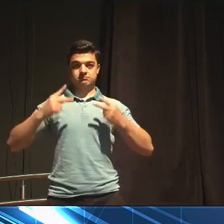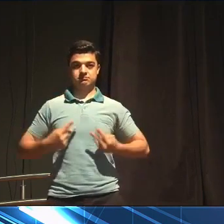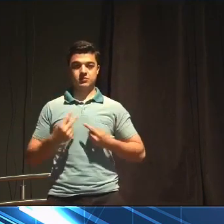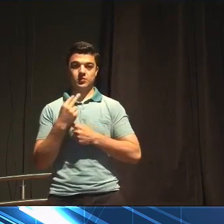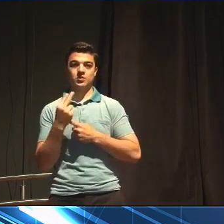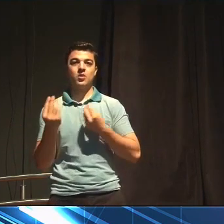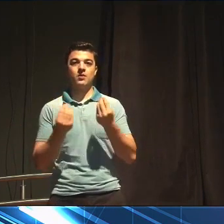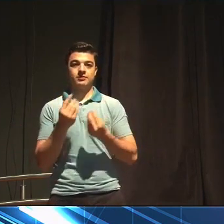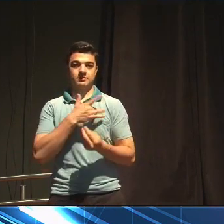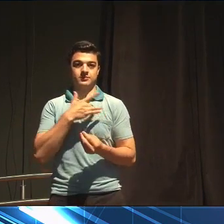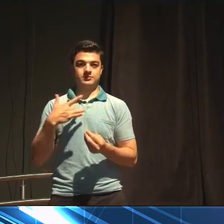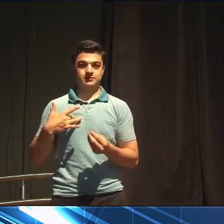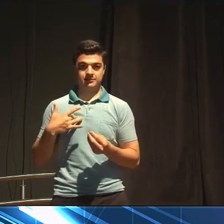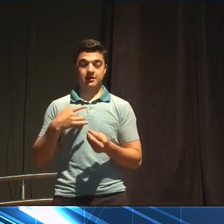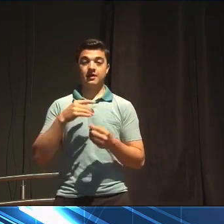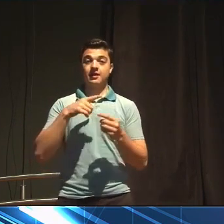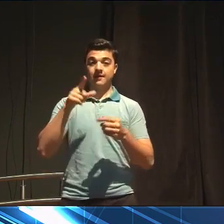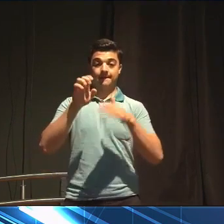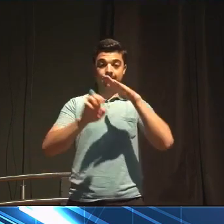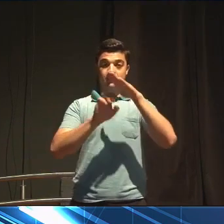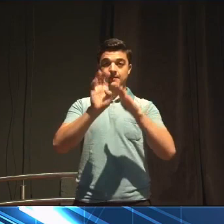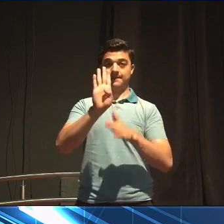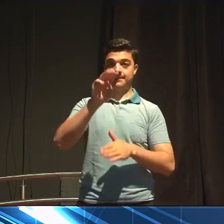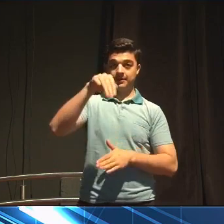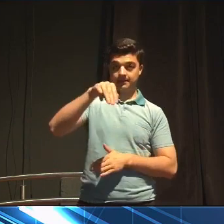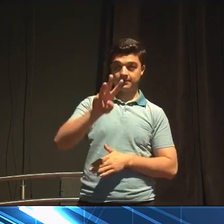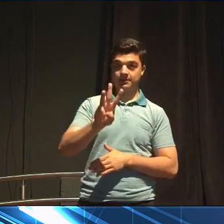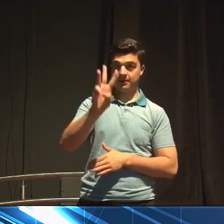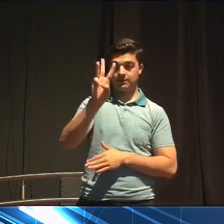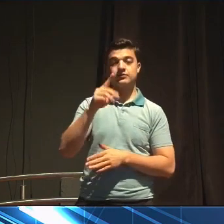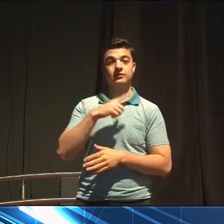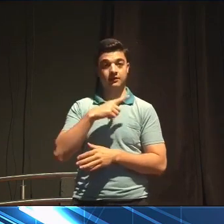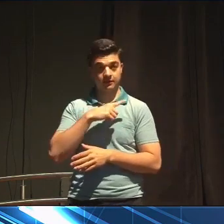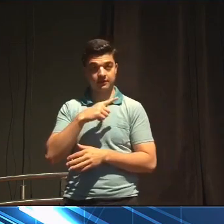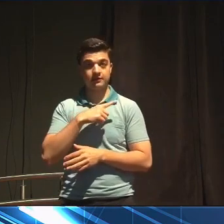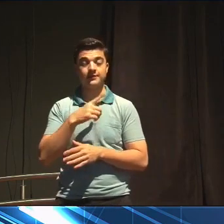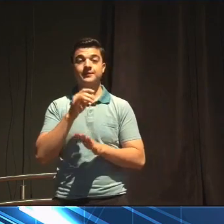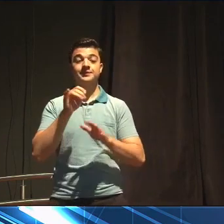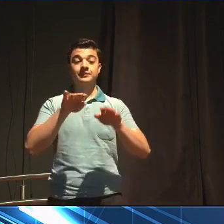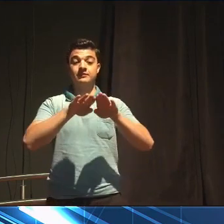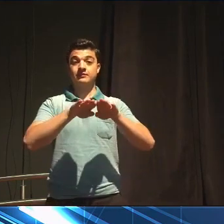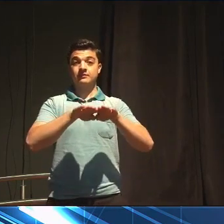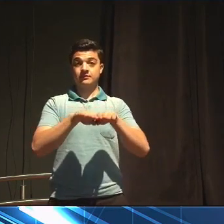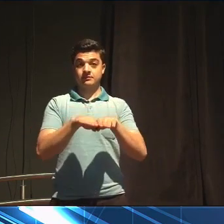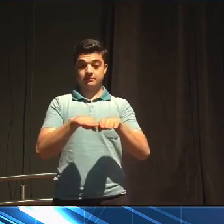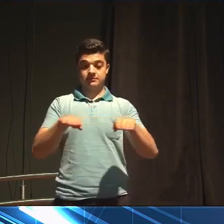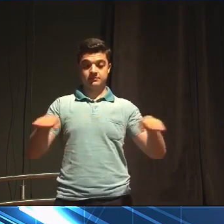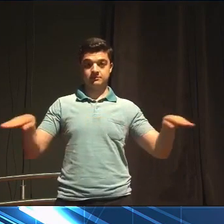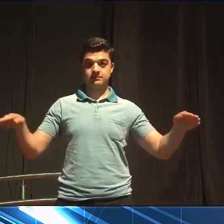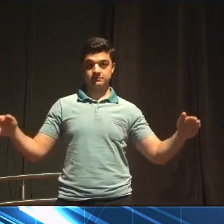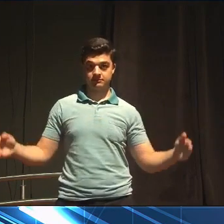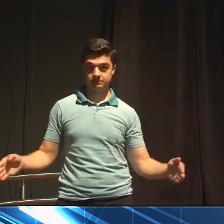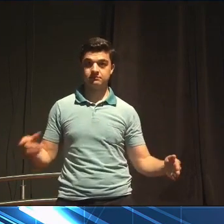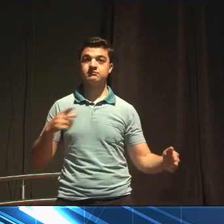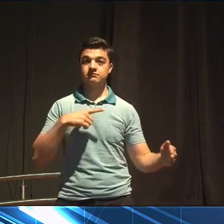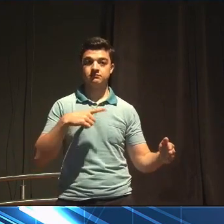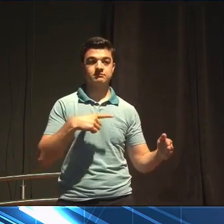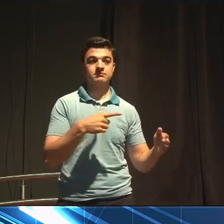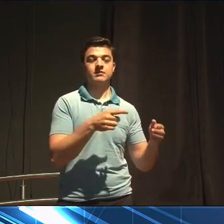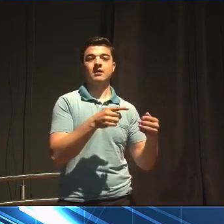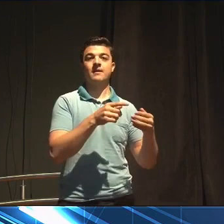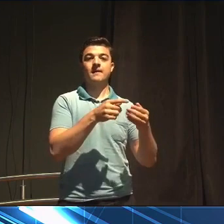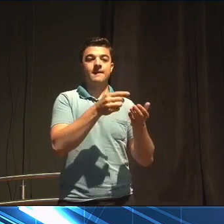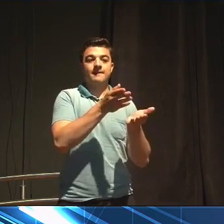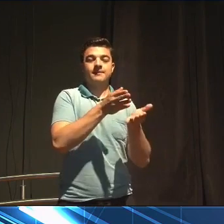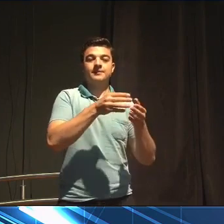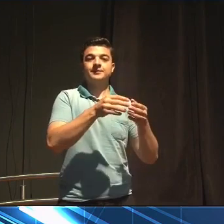BMW faz. Por exemplo, para ajustar a altura das mesas que vão trazer as peças para ser instaladas nos carros. A